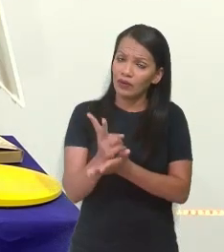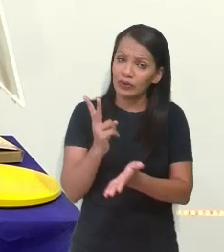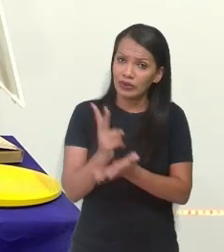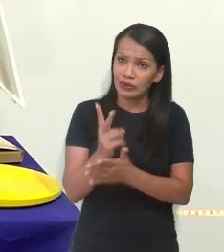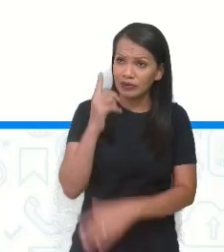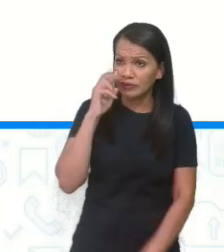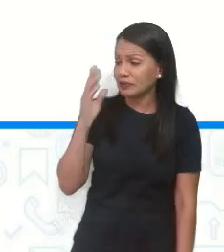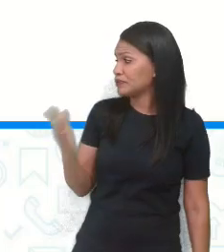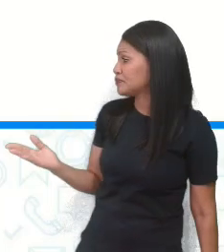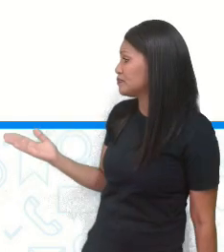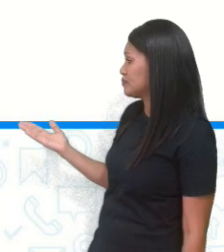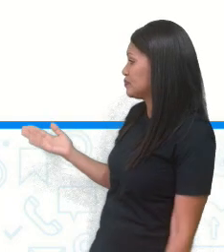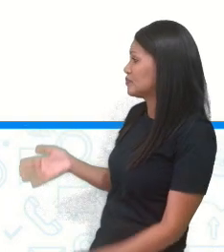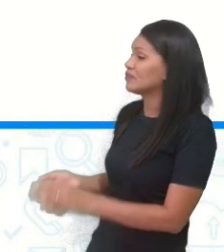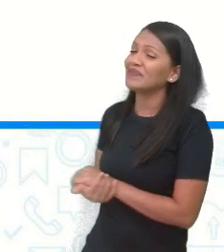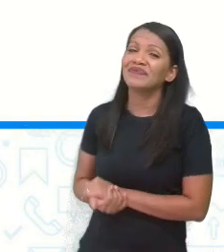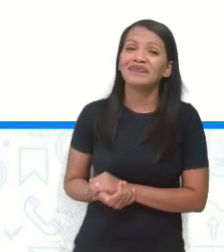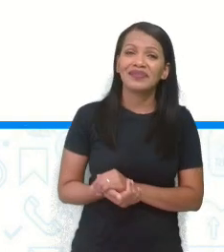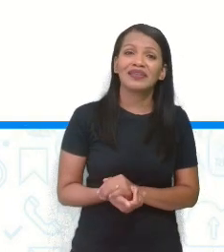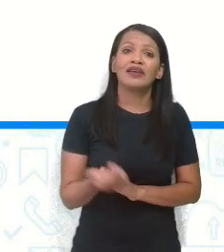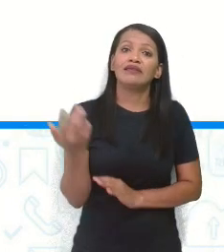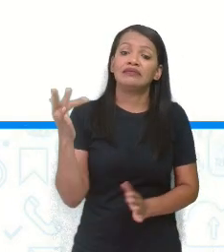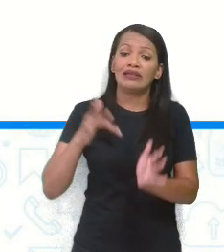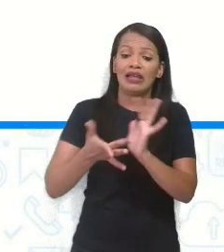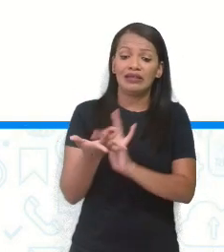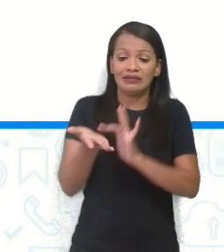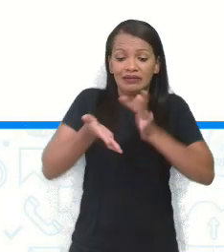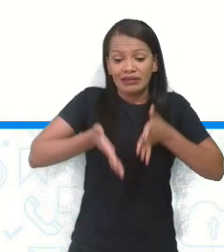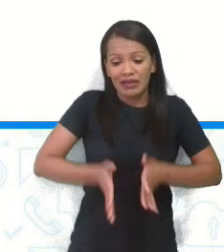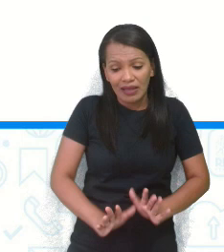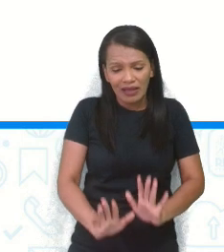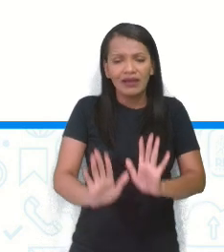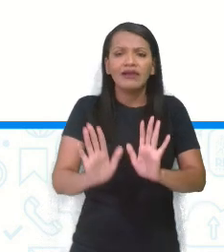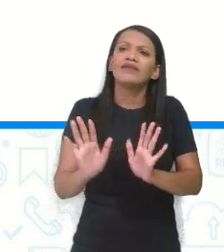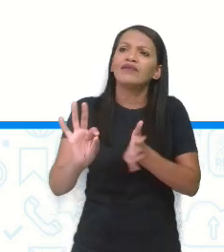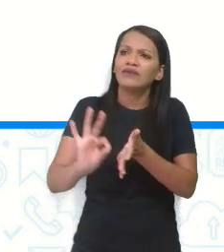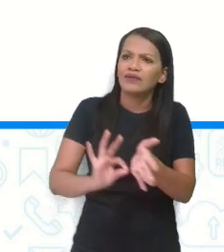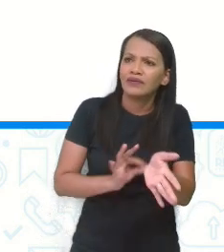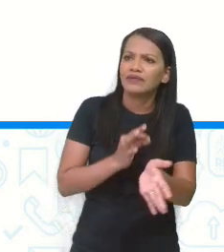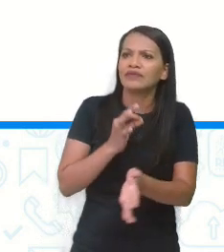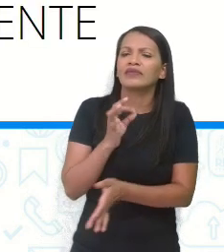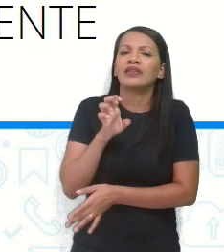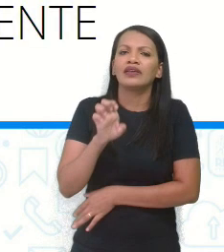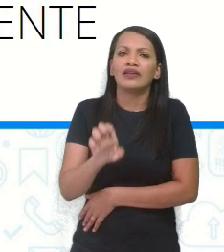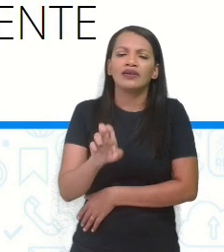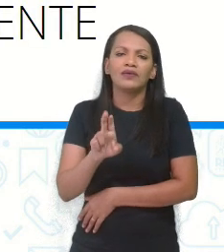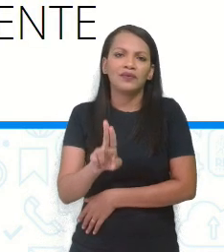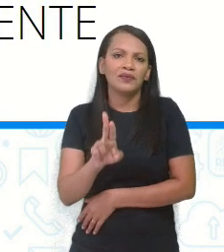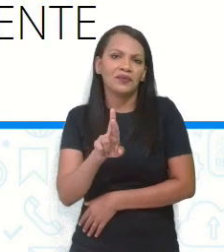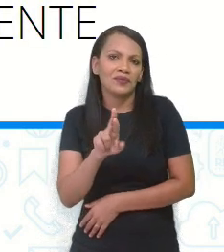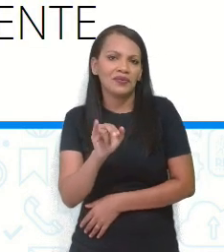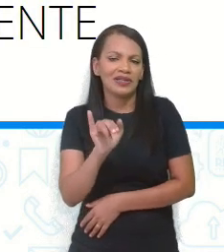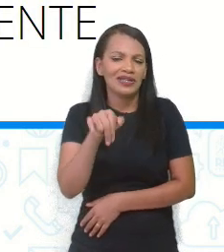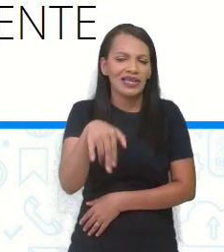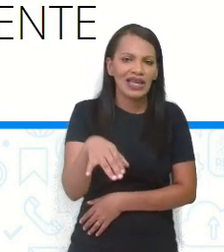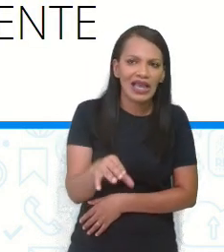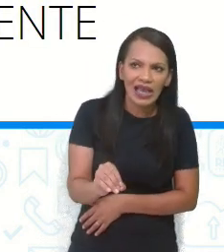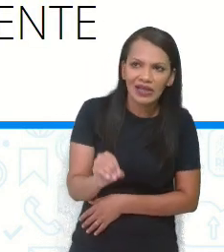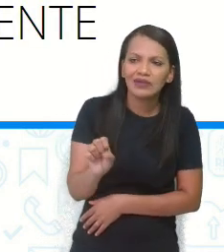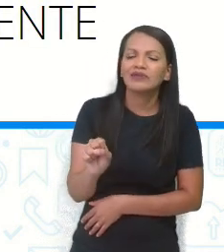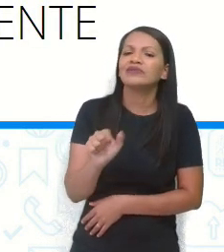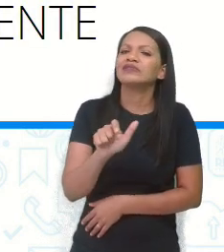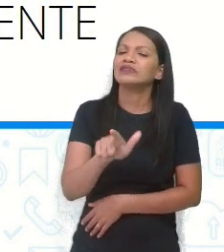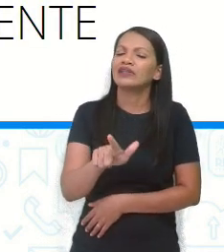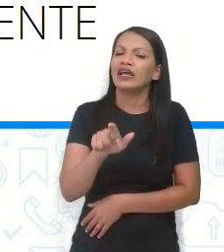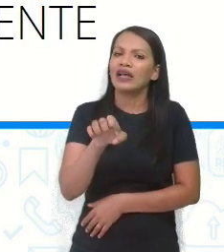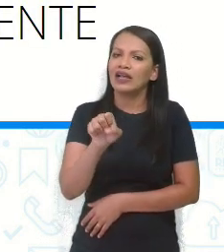leitura. Olha só. O Nascimento de Jesus. O autor é Euriano Salles. O